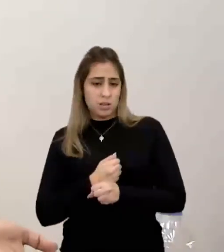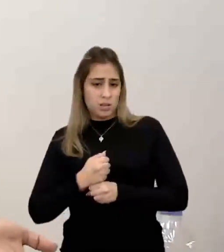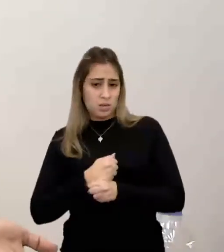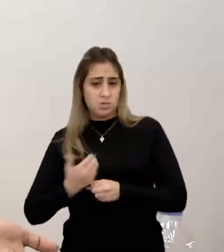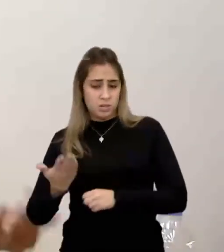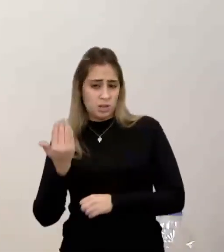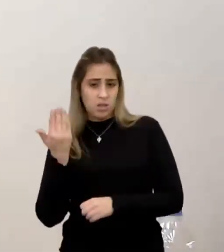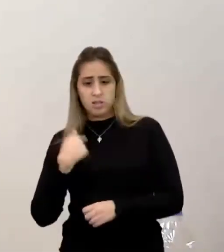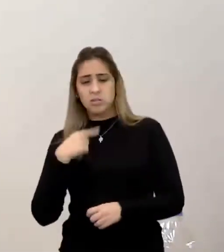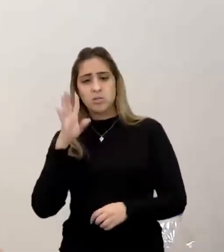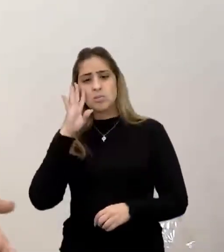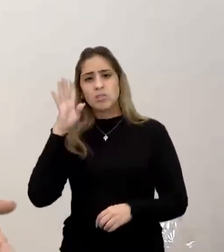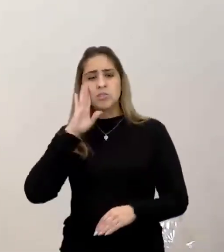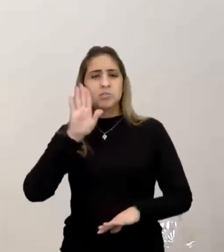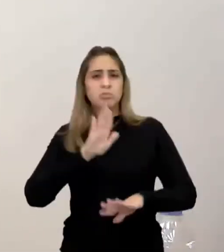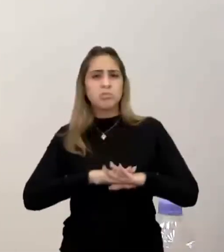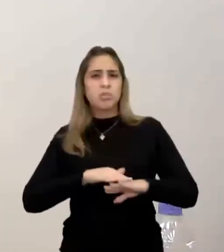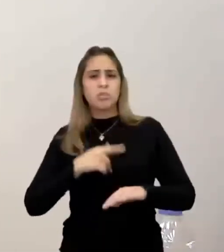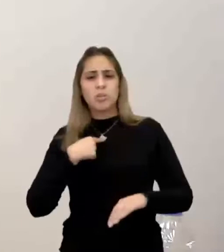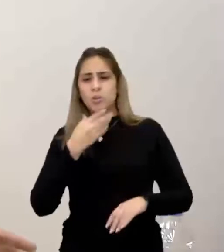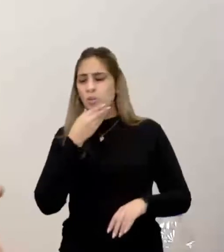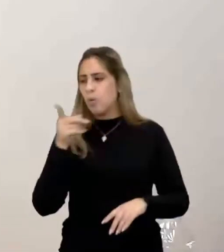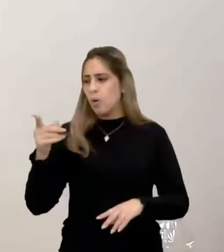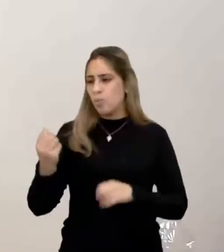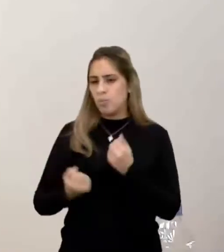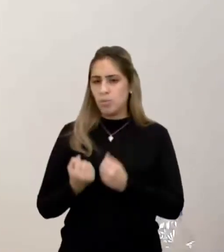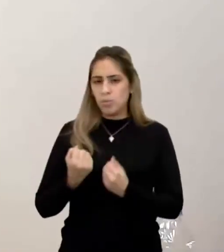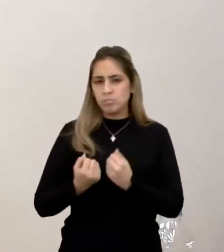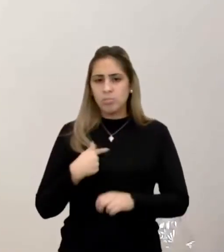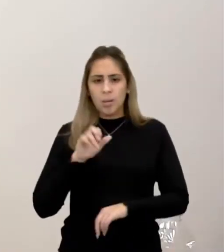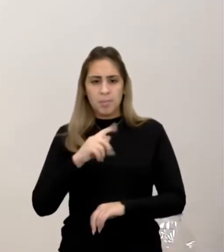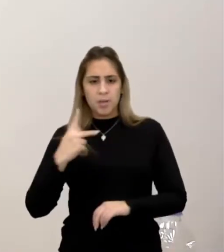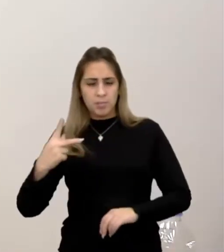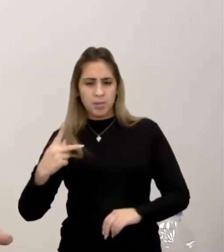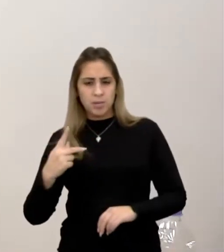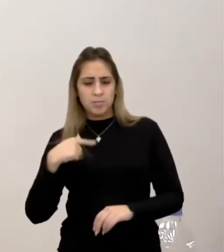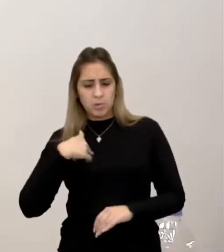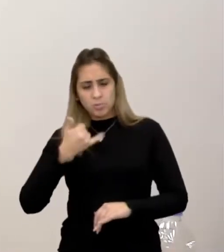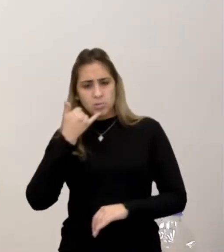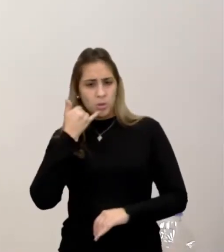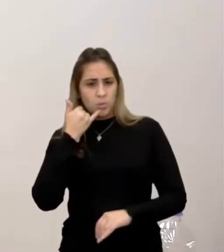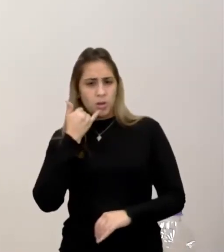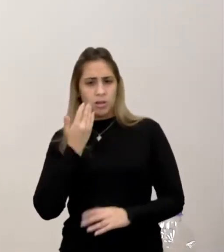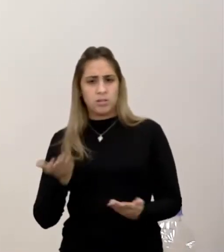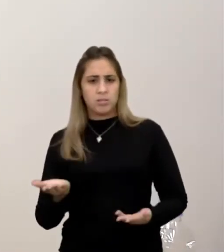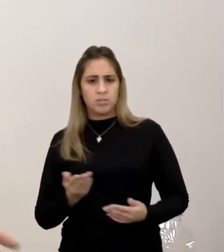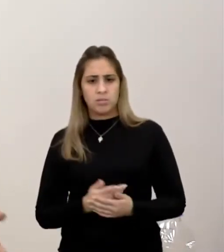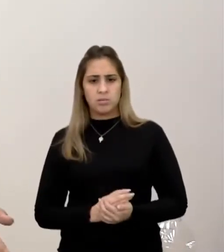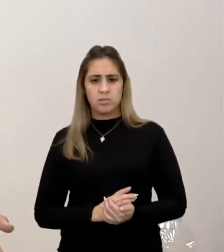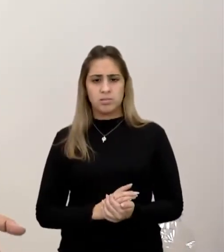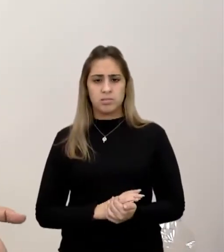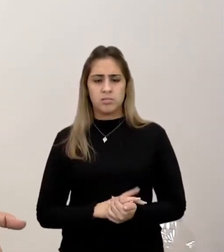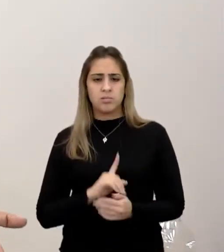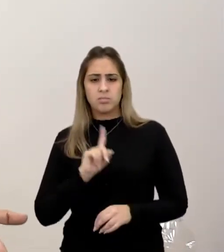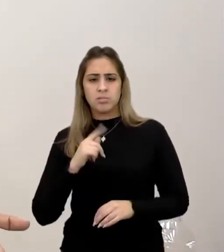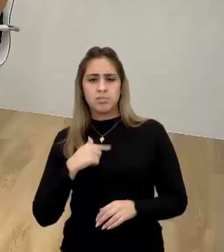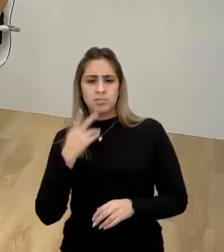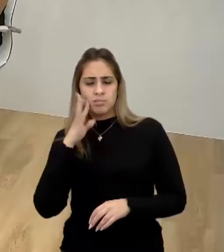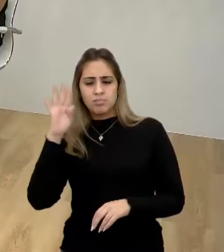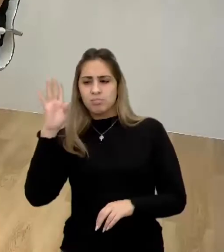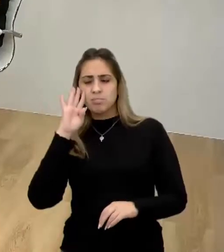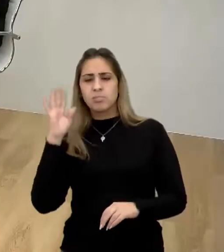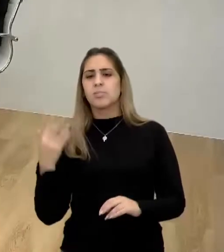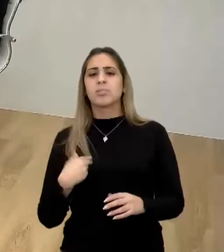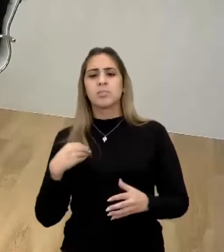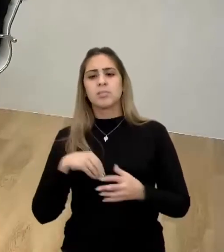menos não imaginava pedir um motorista de aplicativo pelo celular. Nem na ficção científica, eu acho que eu tinha.